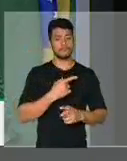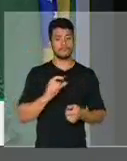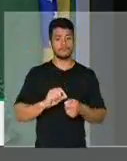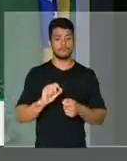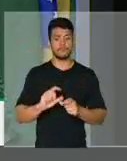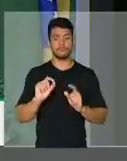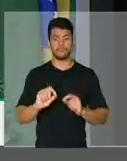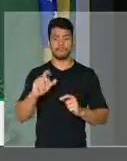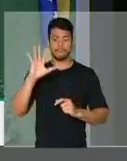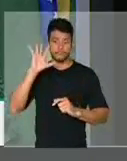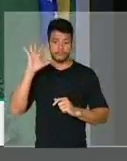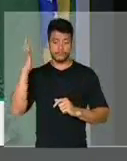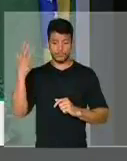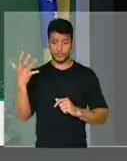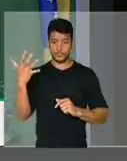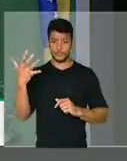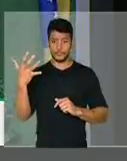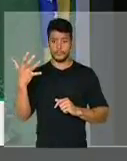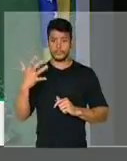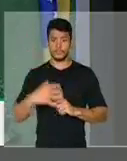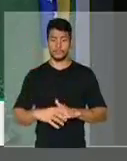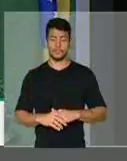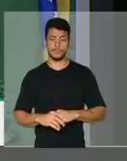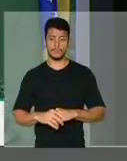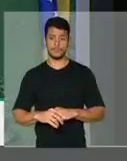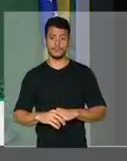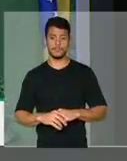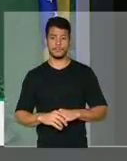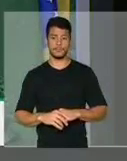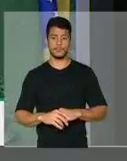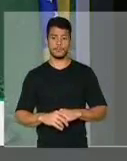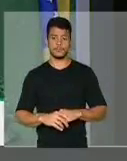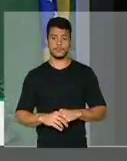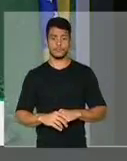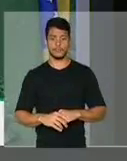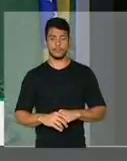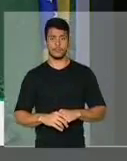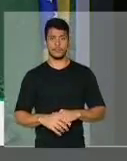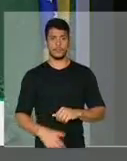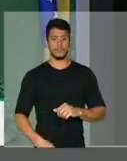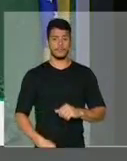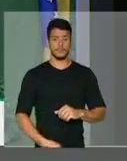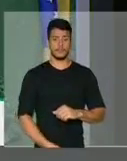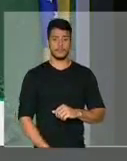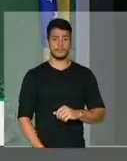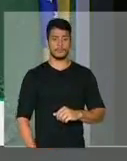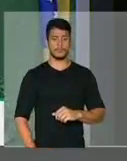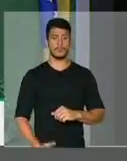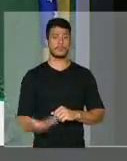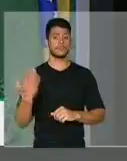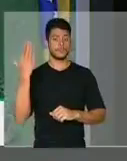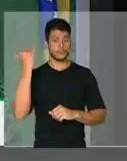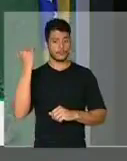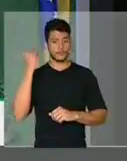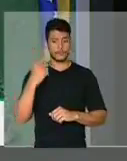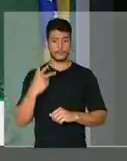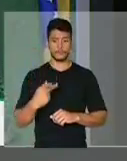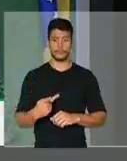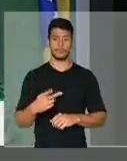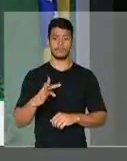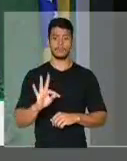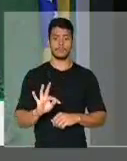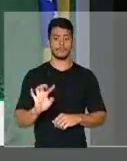a decisão independente das reações. O Partido dos Trabalhadores, na época, achava